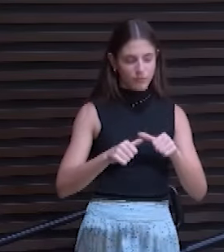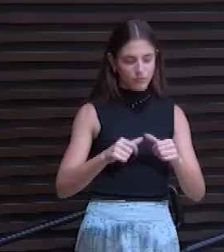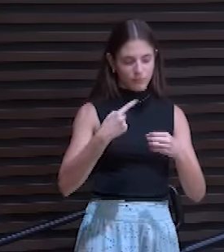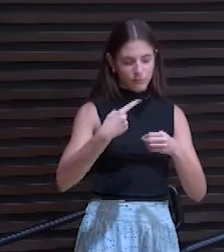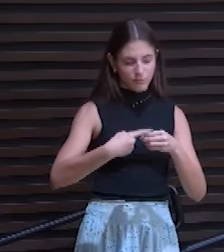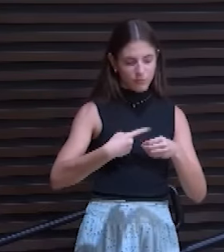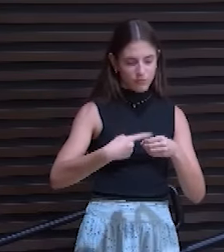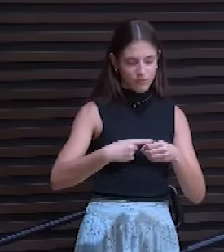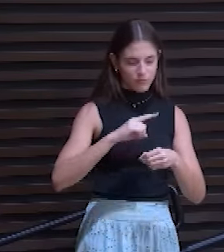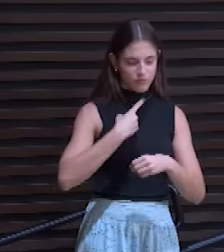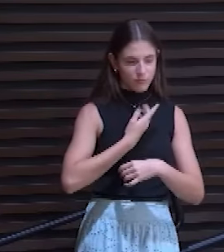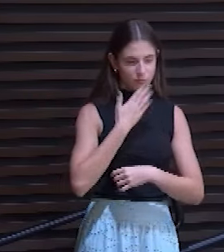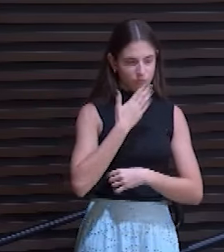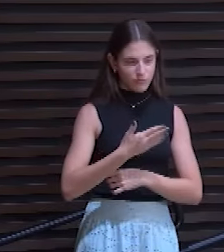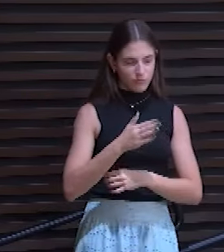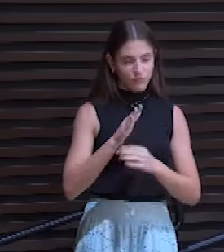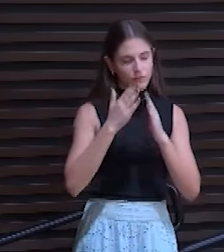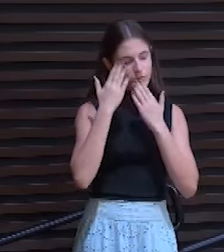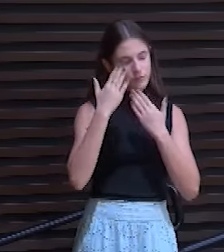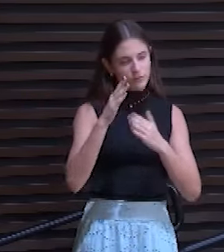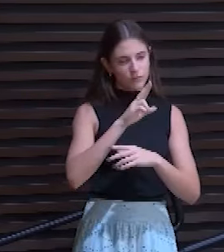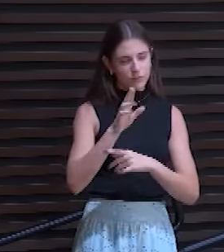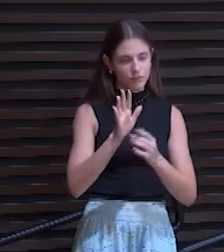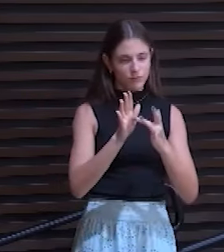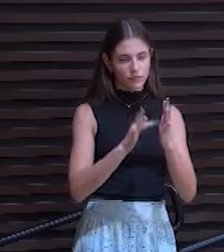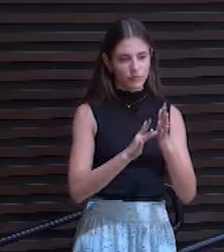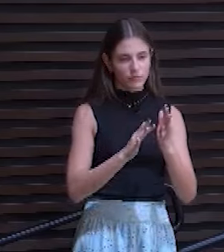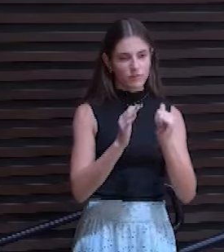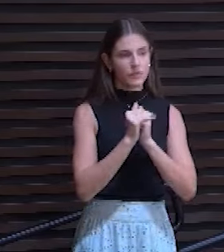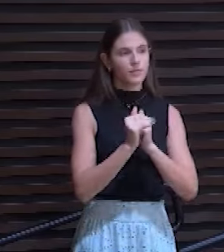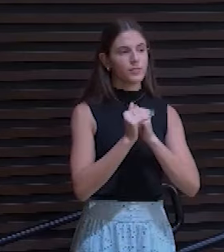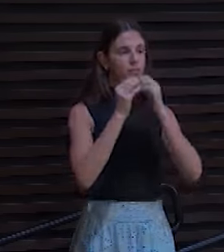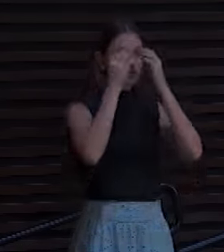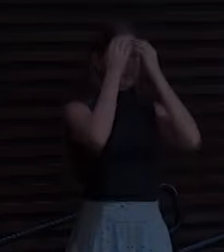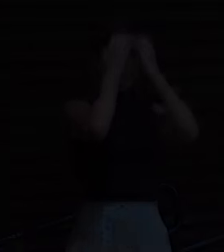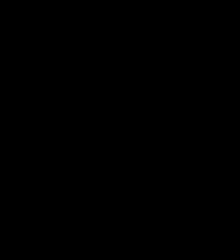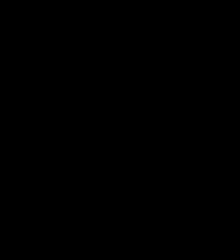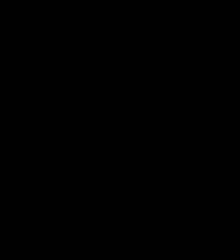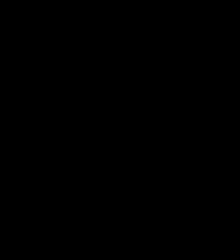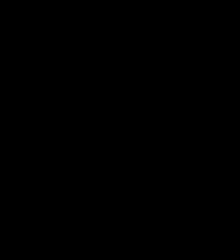cidade, é o que nós te pedimos e agradecemos em nome de Jesus. Amém.